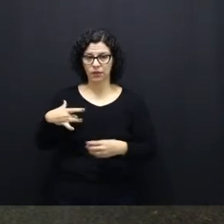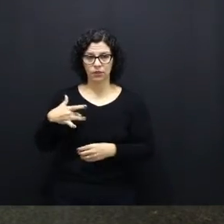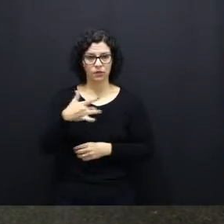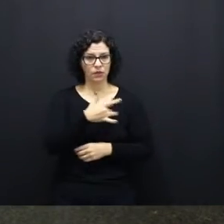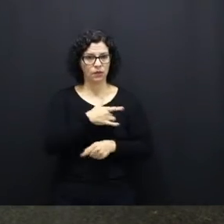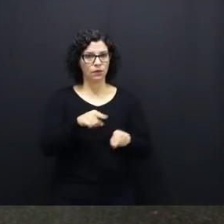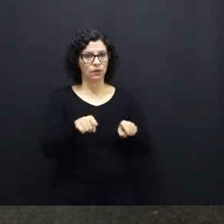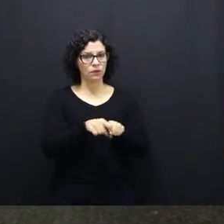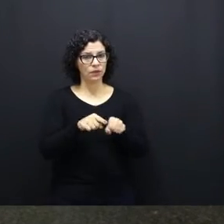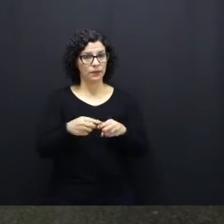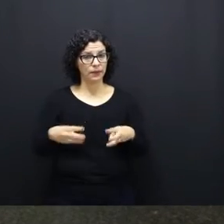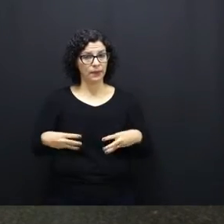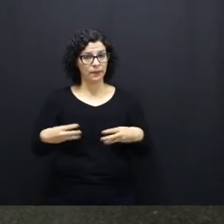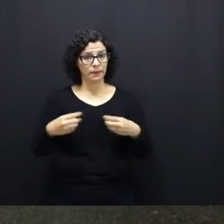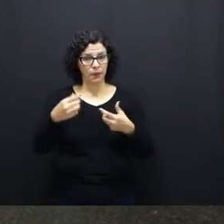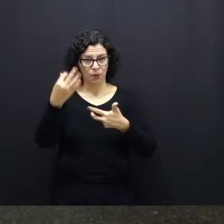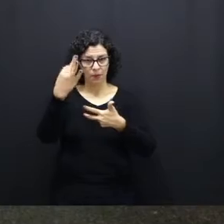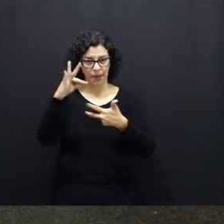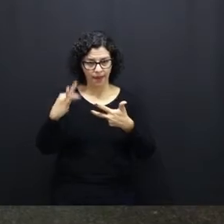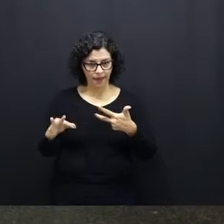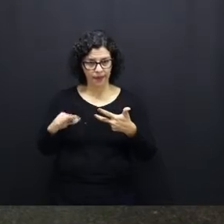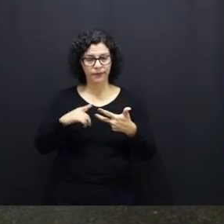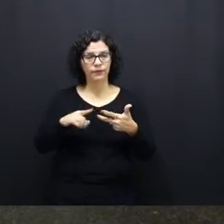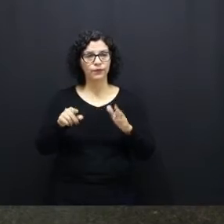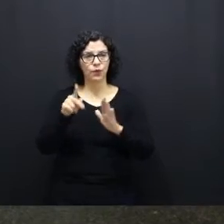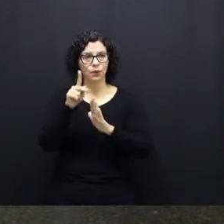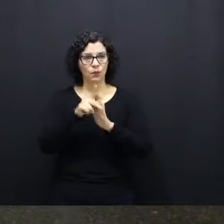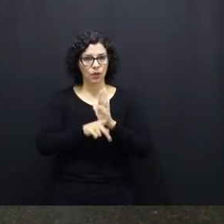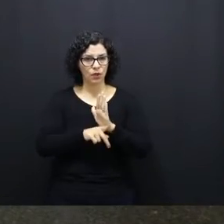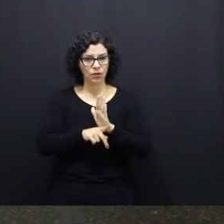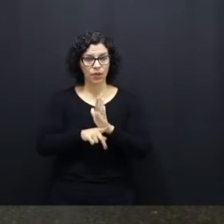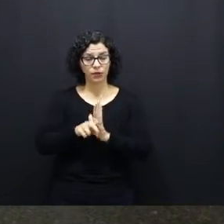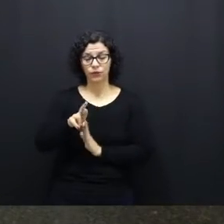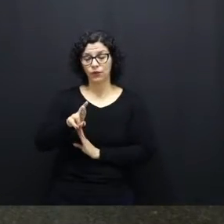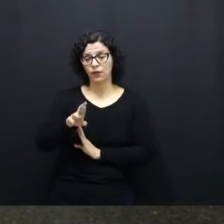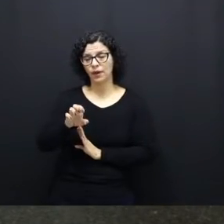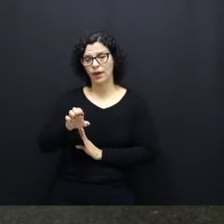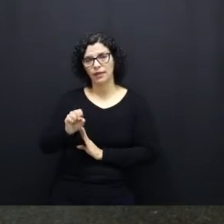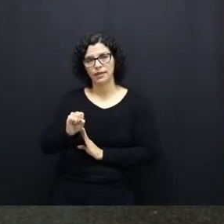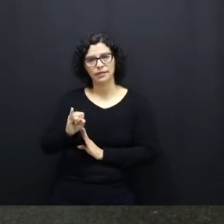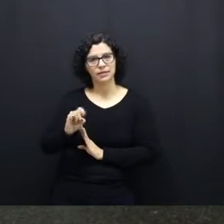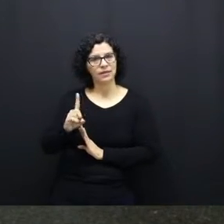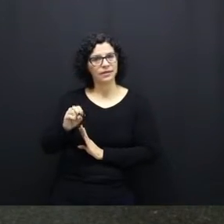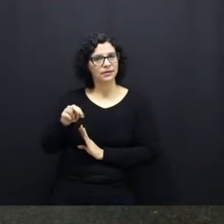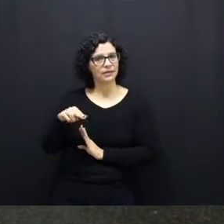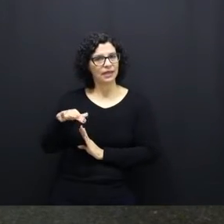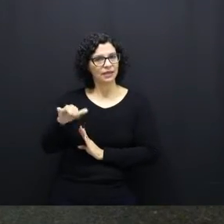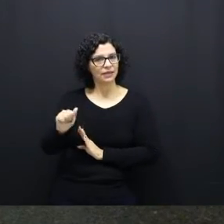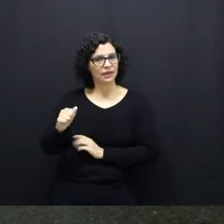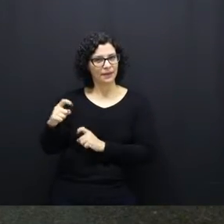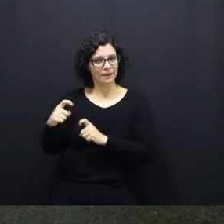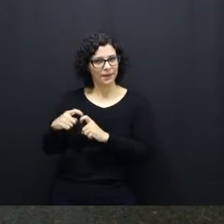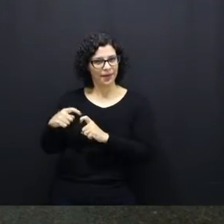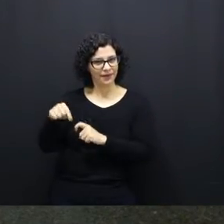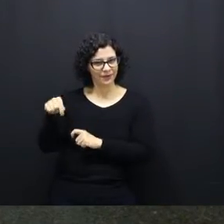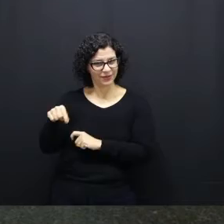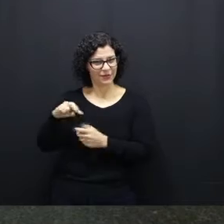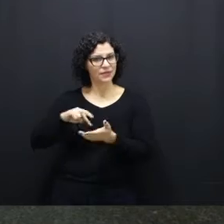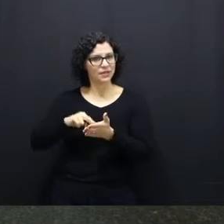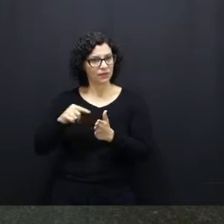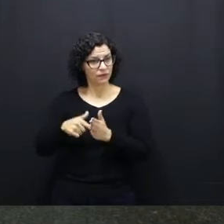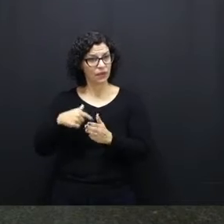pelo Ministério da Educação e o projeto de residência médica em São José dos Pinhais é um dos municípios